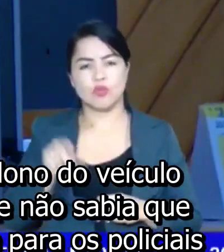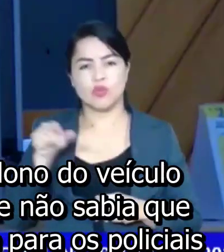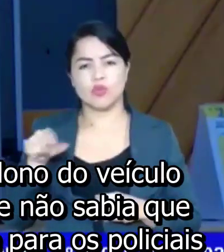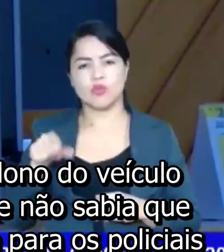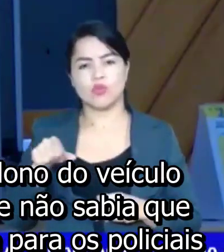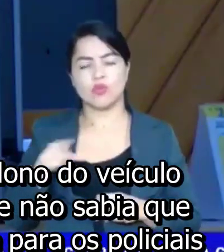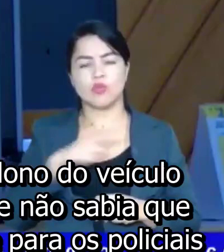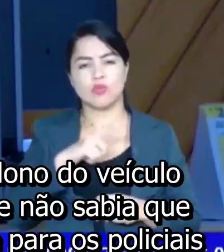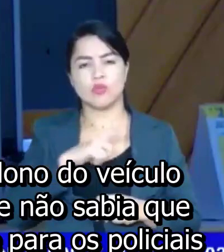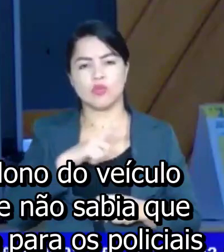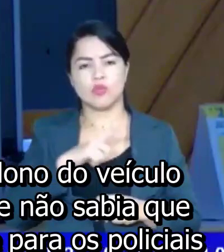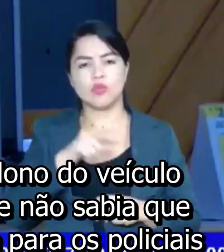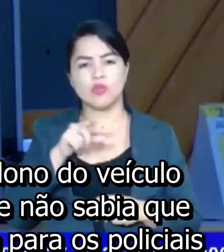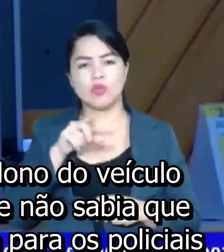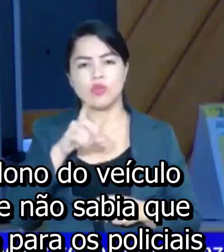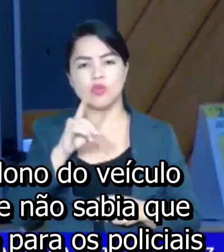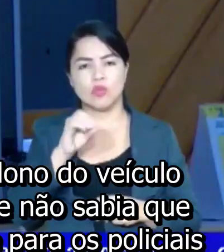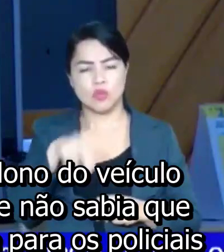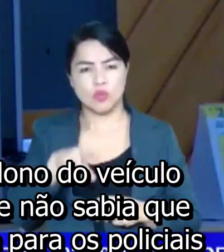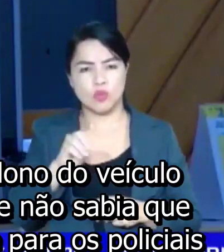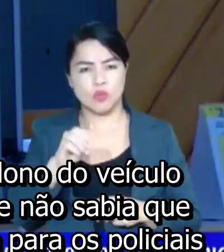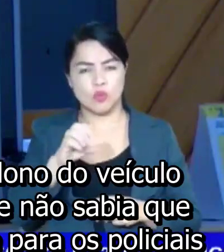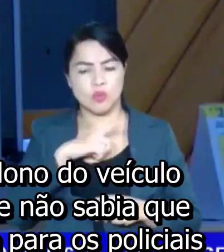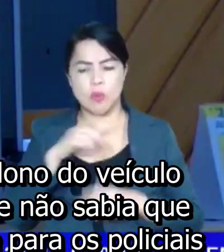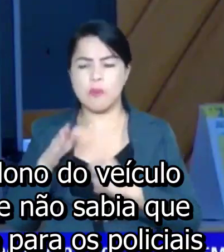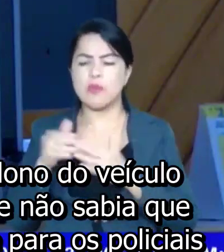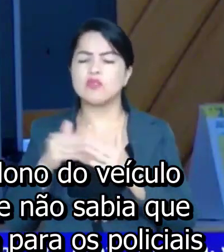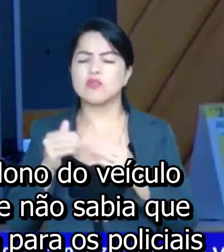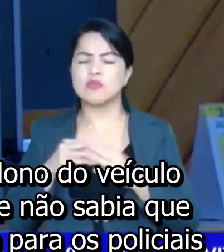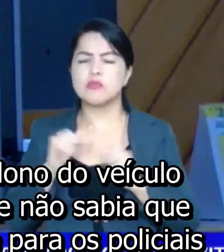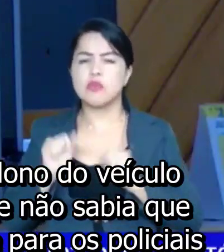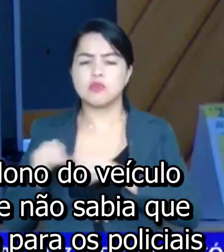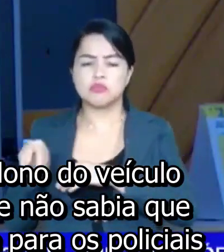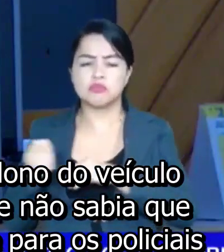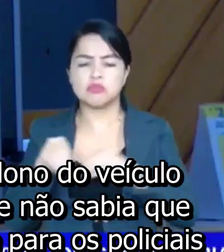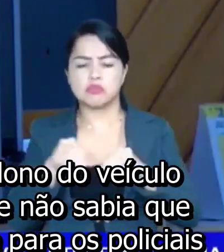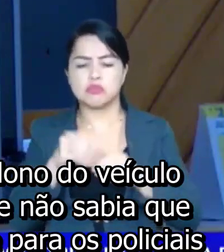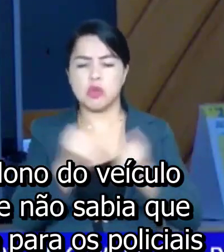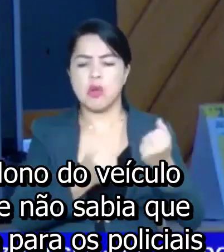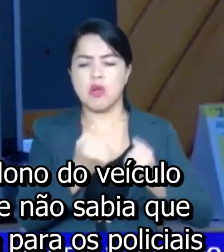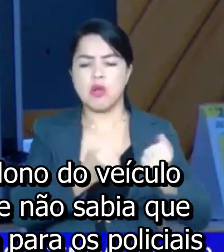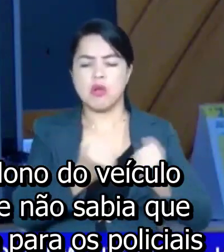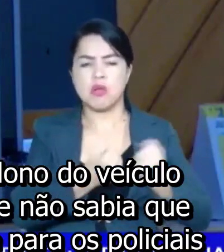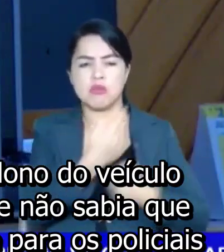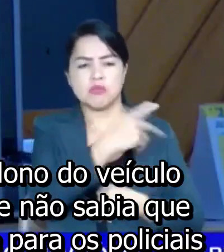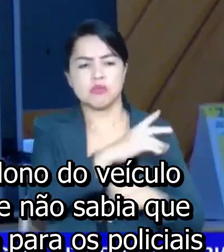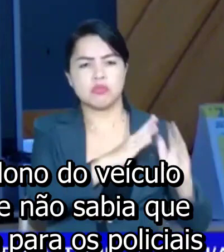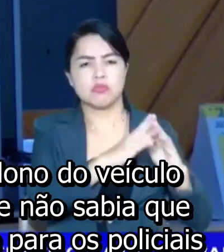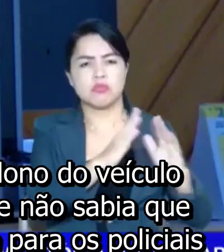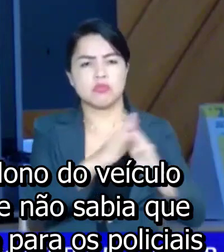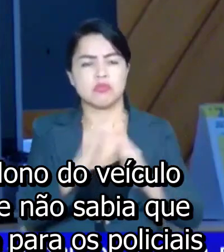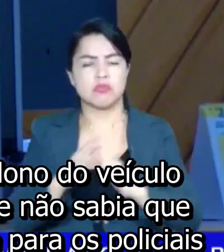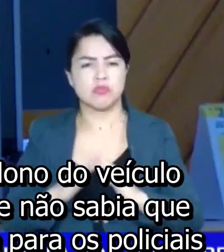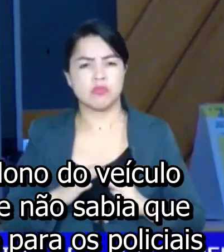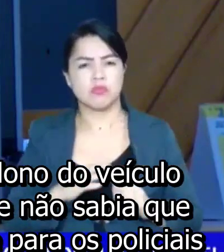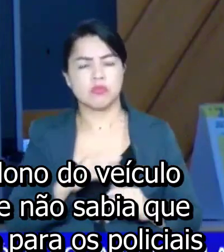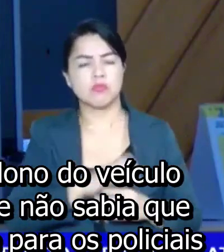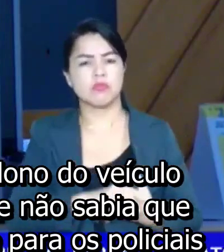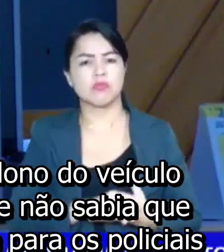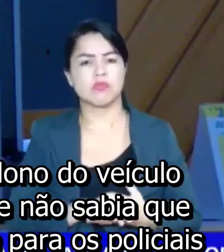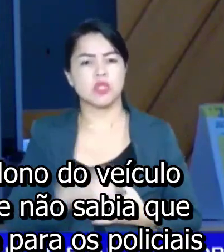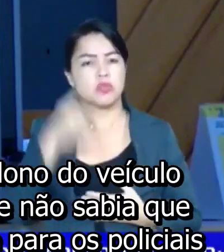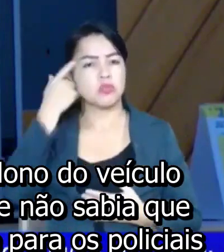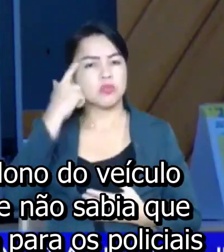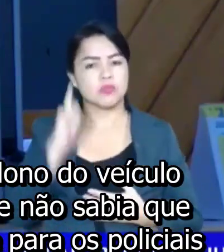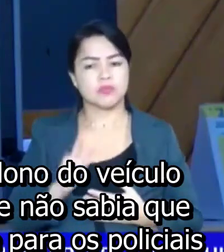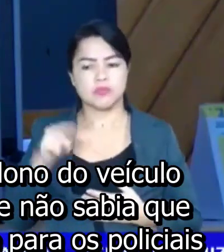veículo, que o dono do veículo pediu para transportar os passageiros para suas casas, que não sabia que